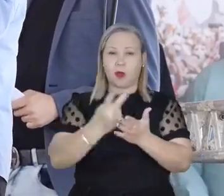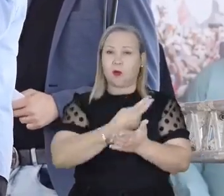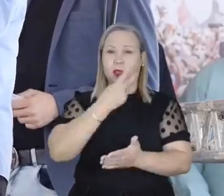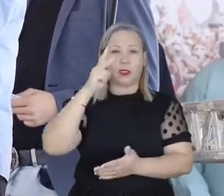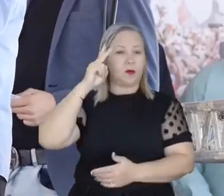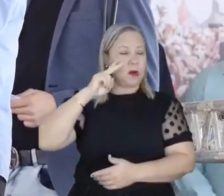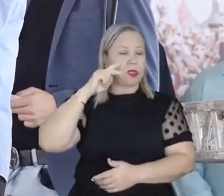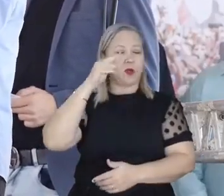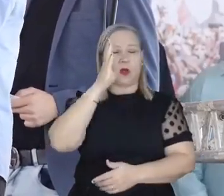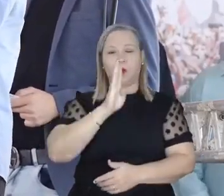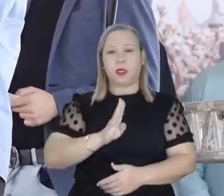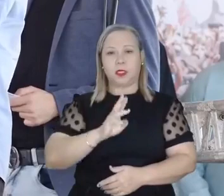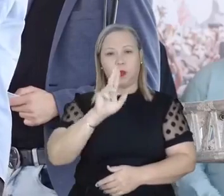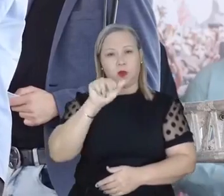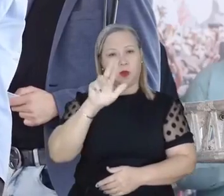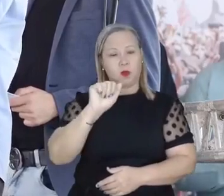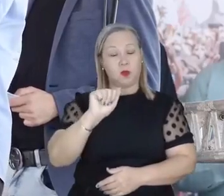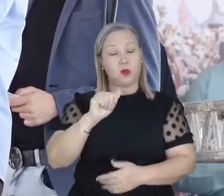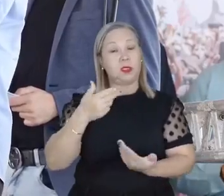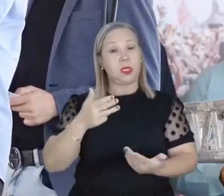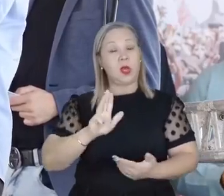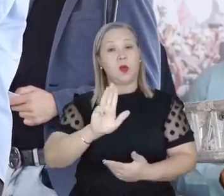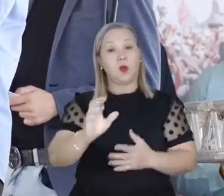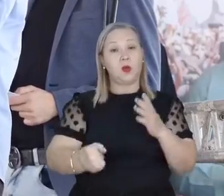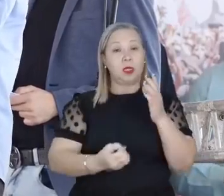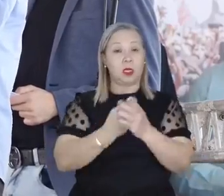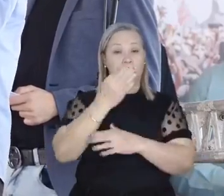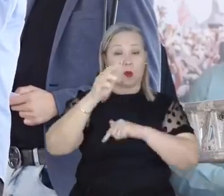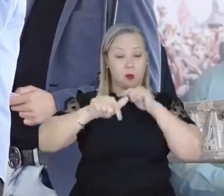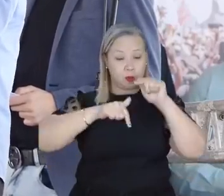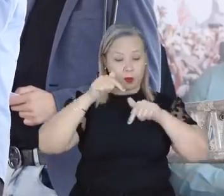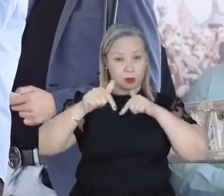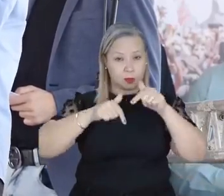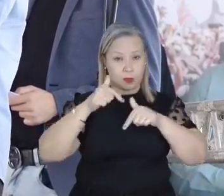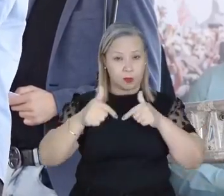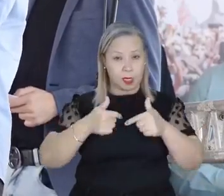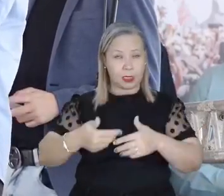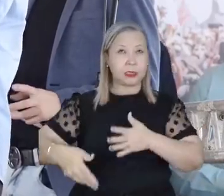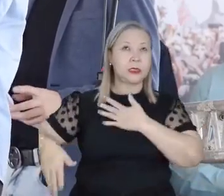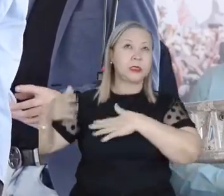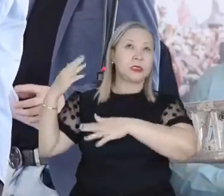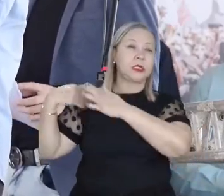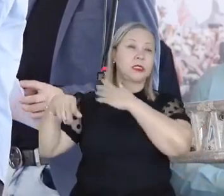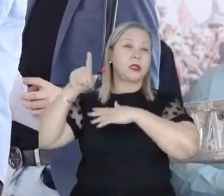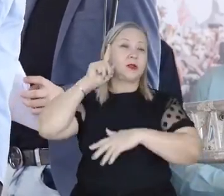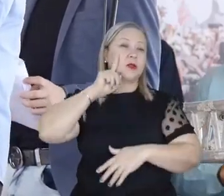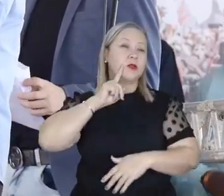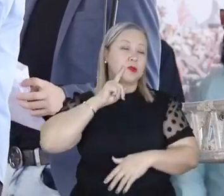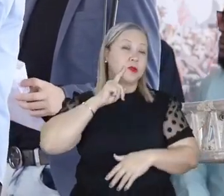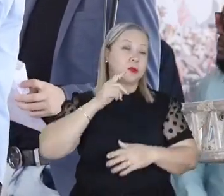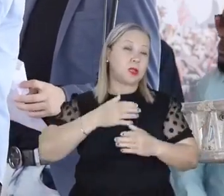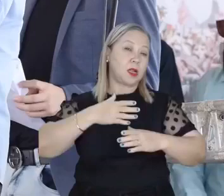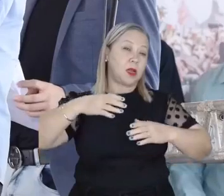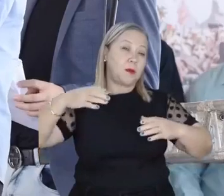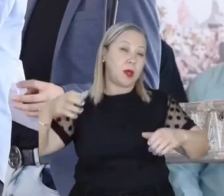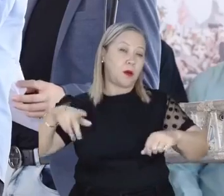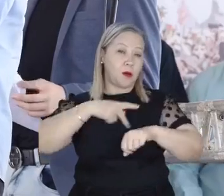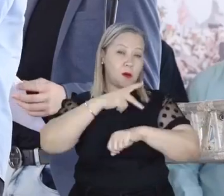Lula gerou emprego. Na época, os Estados Unidos, que era a maior nação do mundo, estava com a taxa de desemprego de